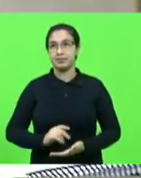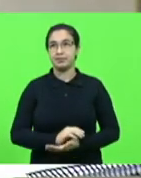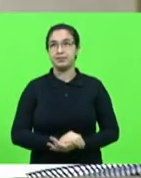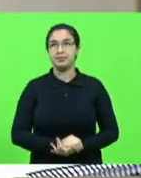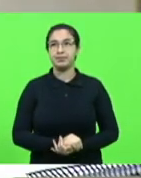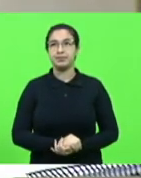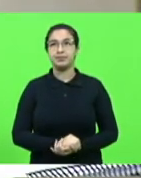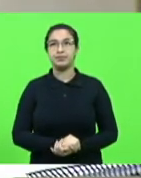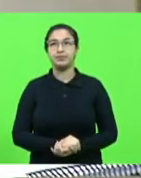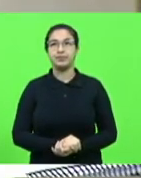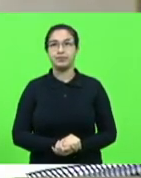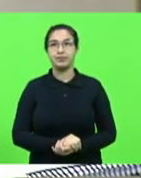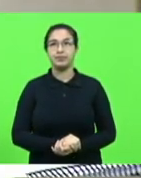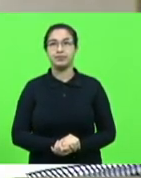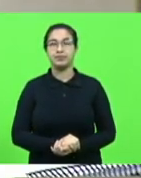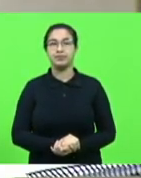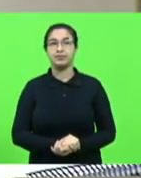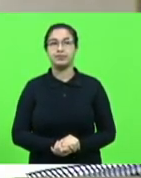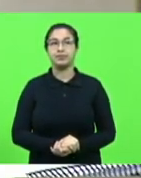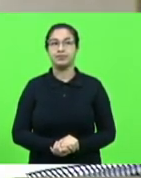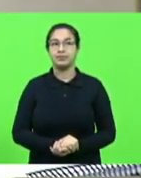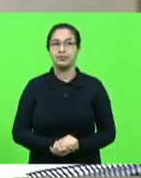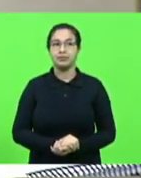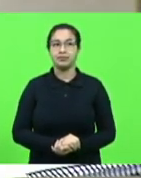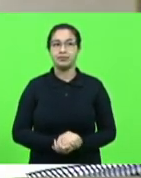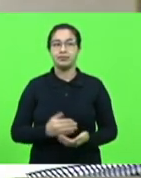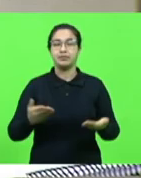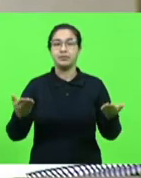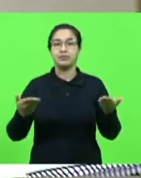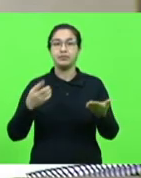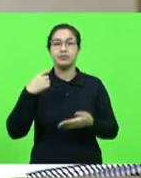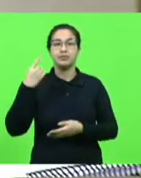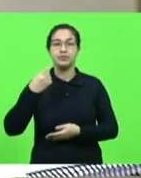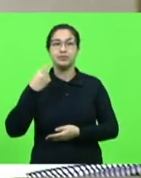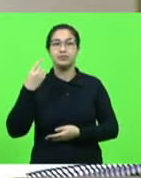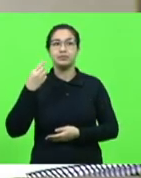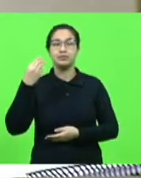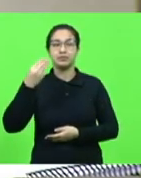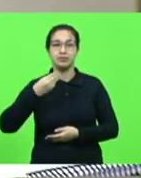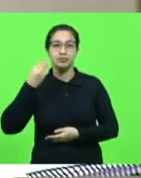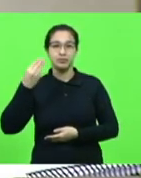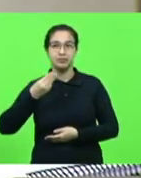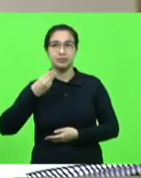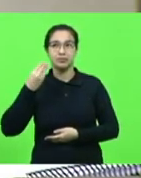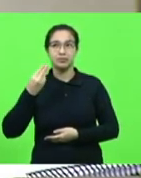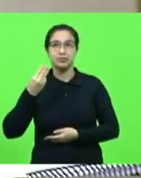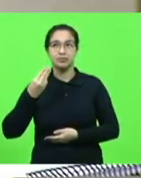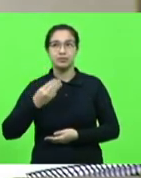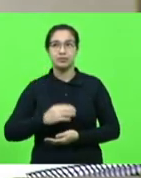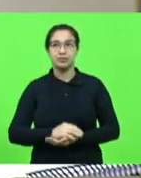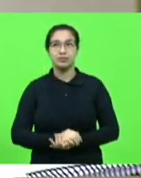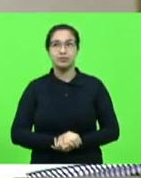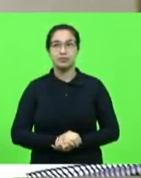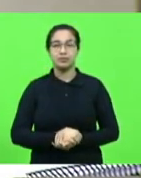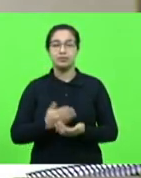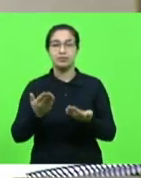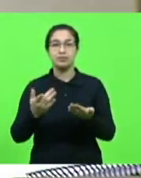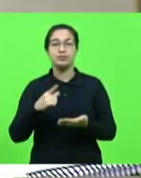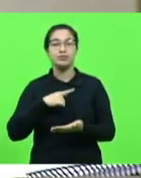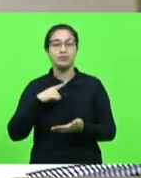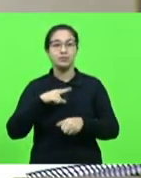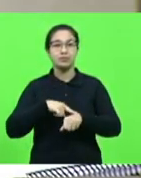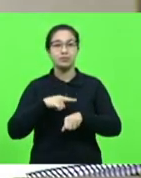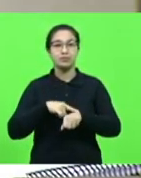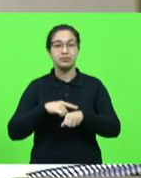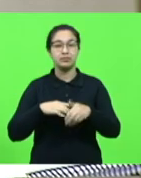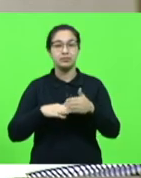Obrigado, deputado Felipe Estevão. Próximo deputado, Márcio Machado. Vossa Excelência terá 10 minutos,